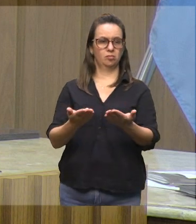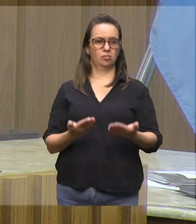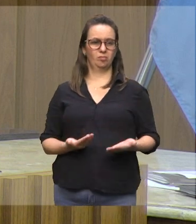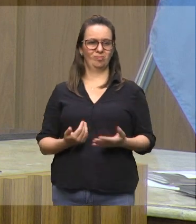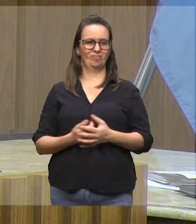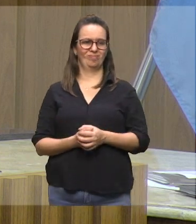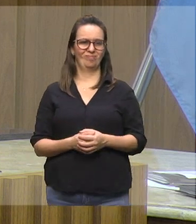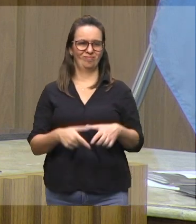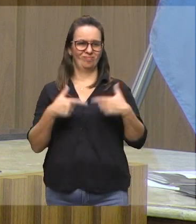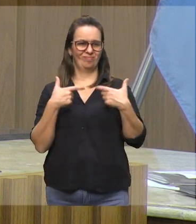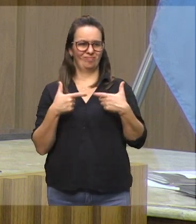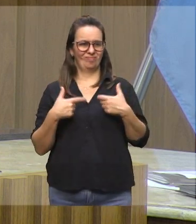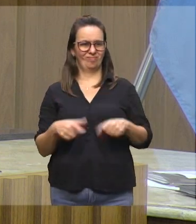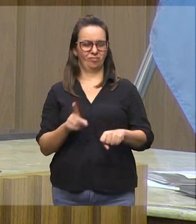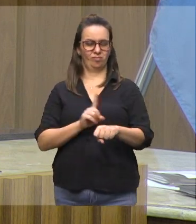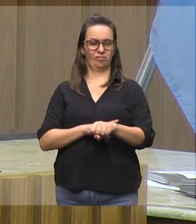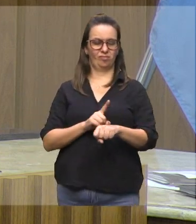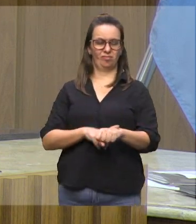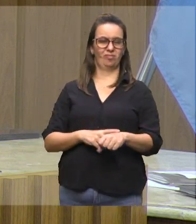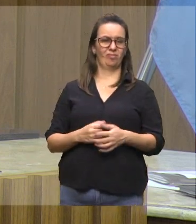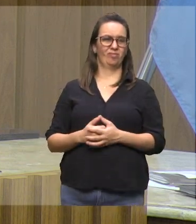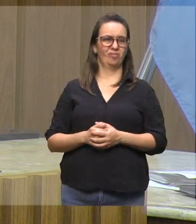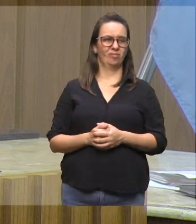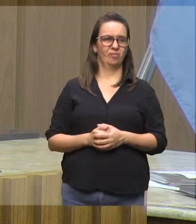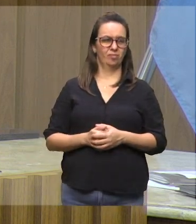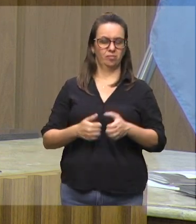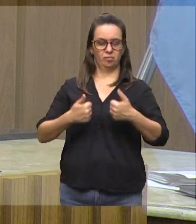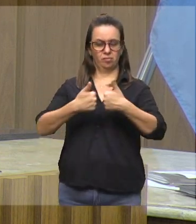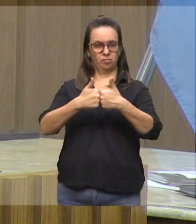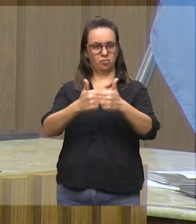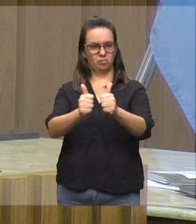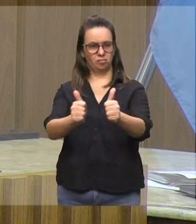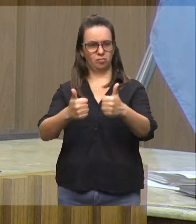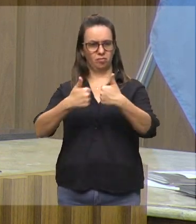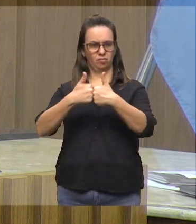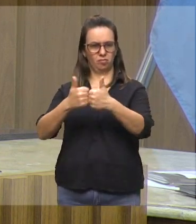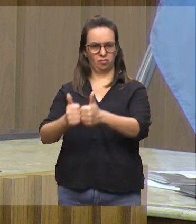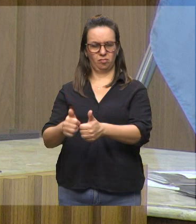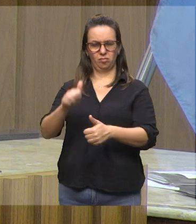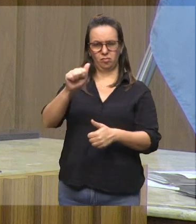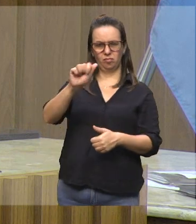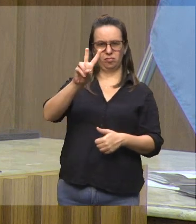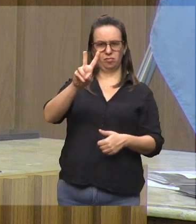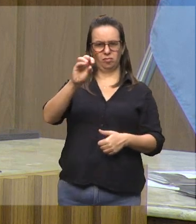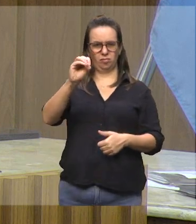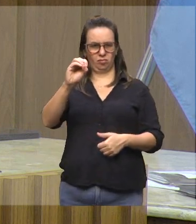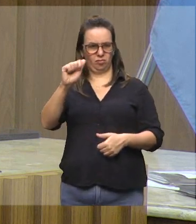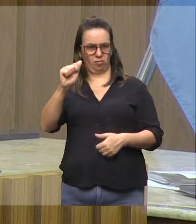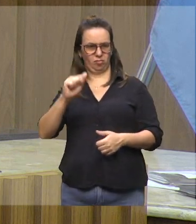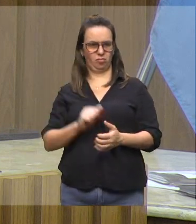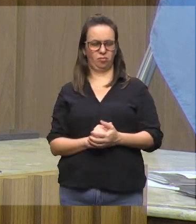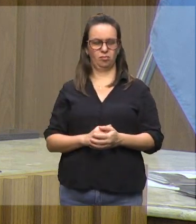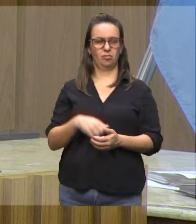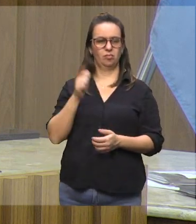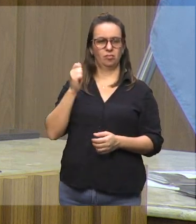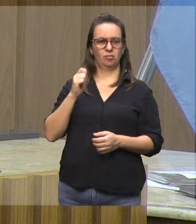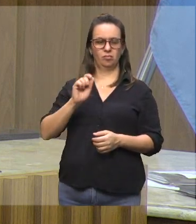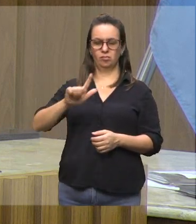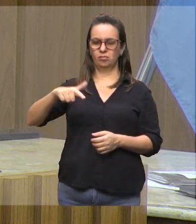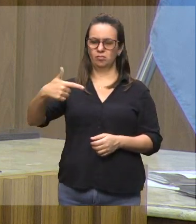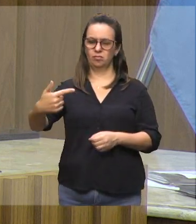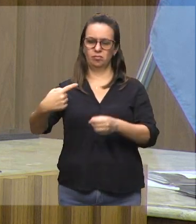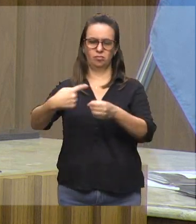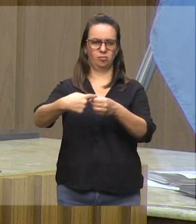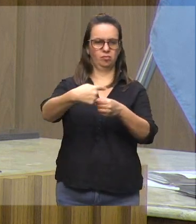com relação aos horários de ônibus da Voa. Assis, Cândido Mota, Assis, Platina, Assis, Tarumã. A Voa